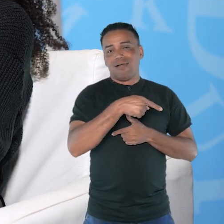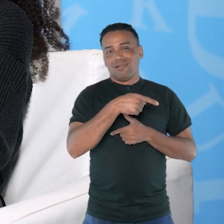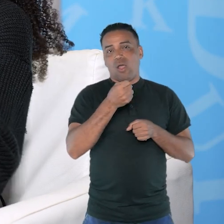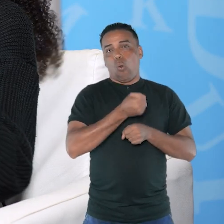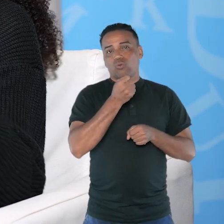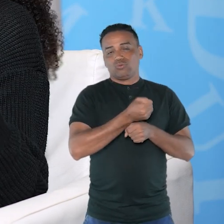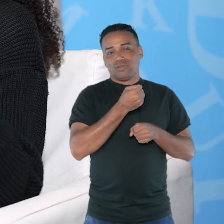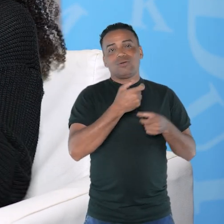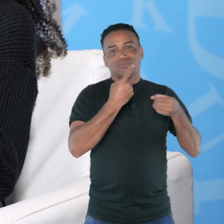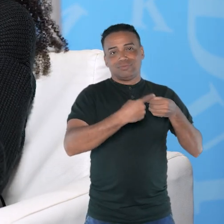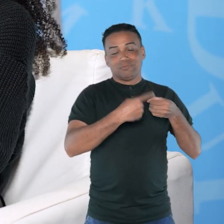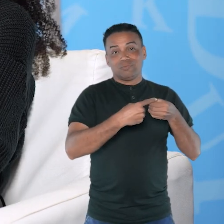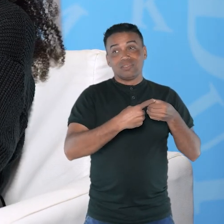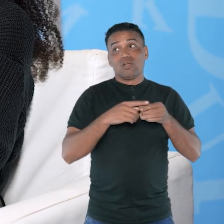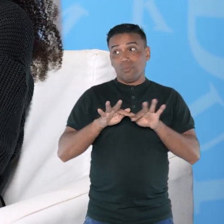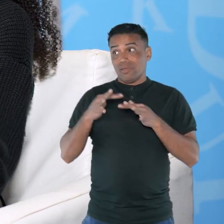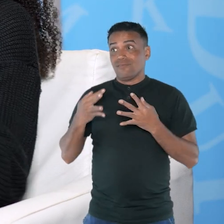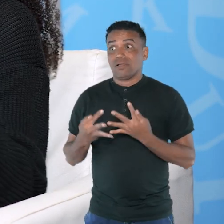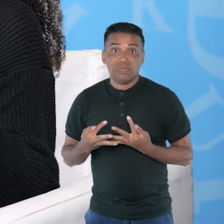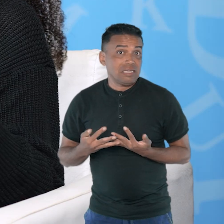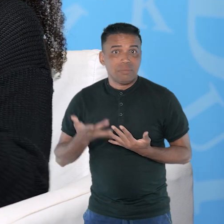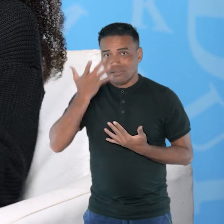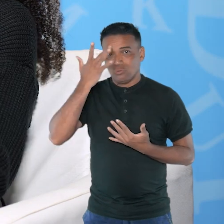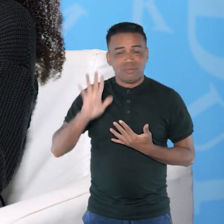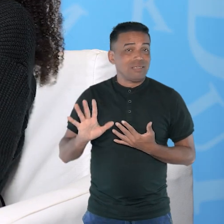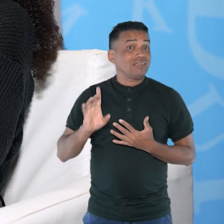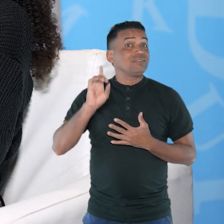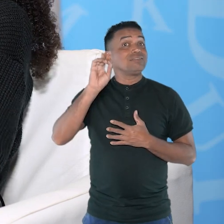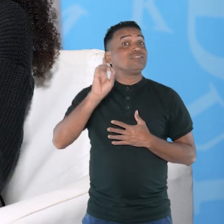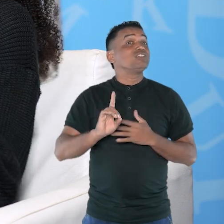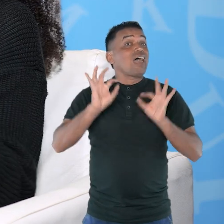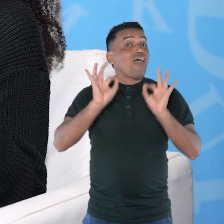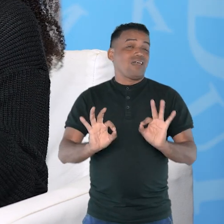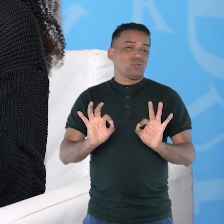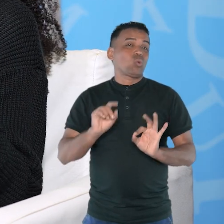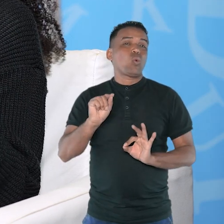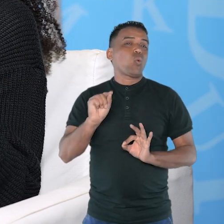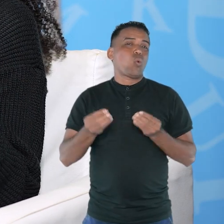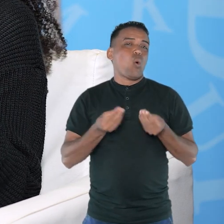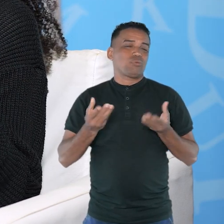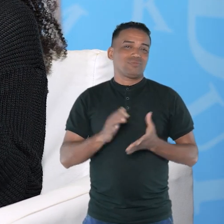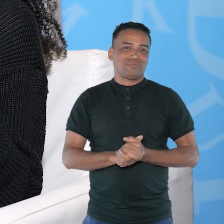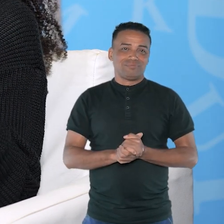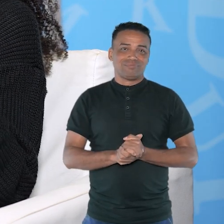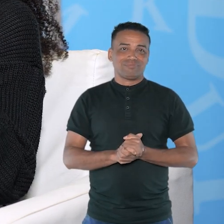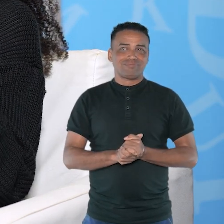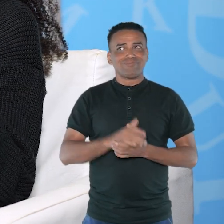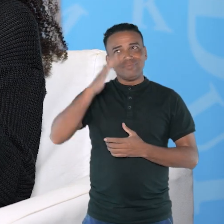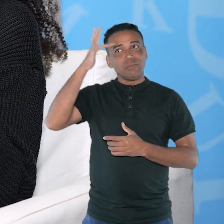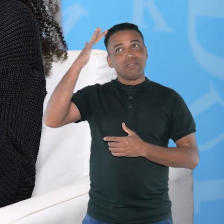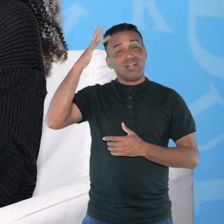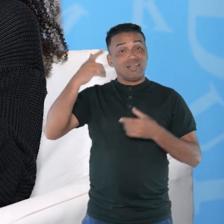história estava muito na minha família ali, mas a gente não sabia direito o que era, né? Você tem, então, imagina, no